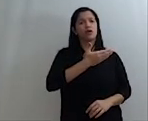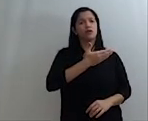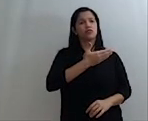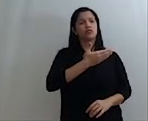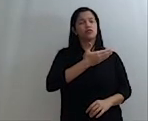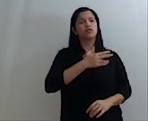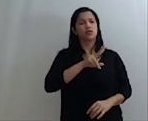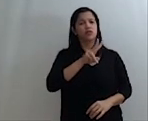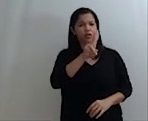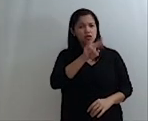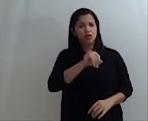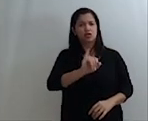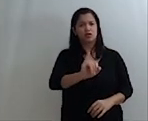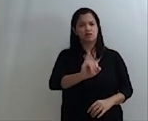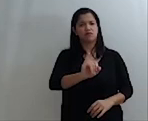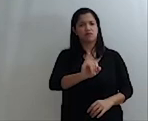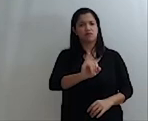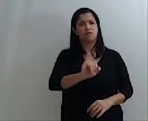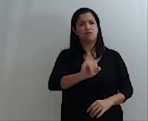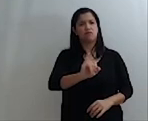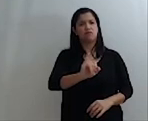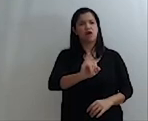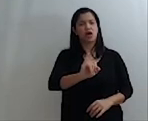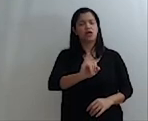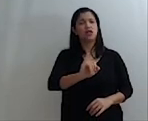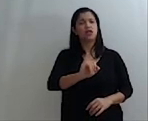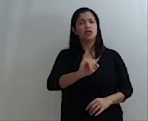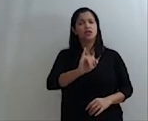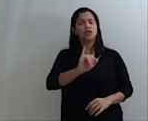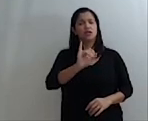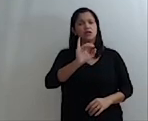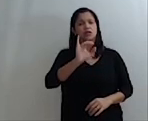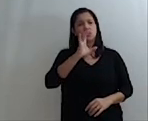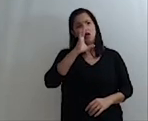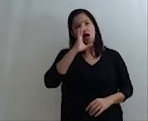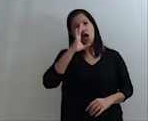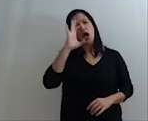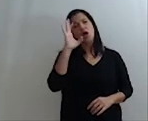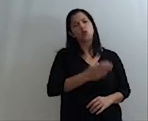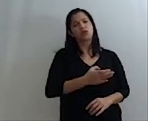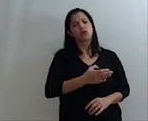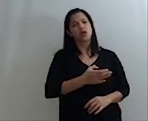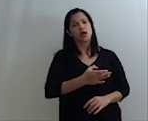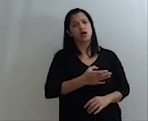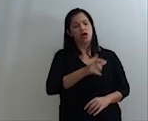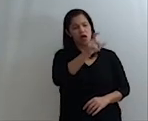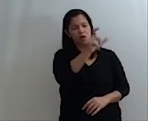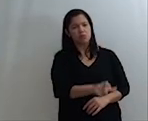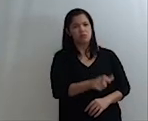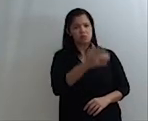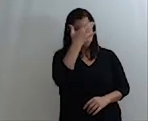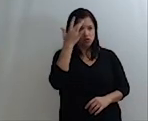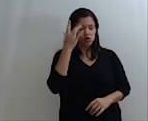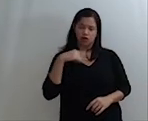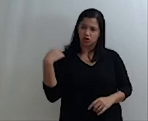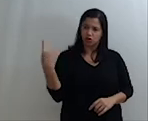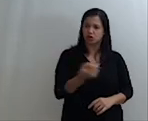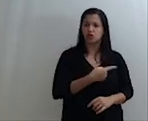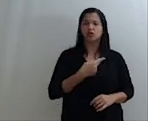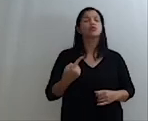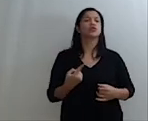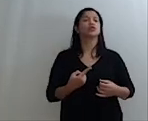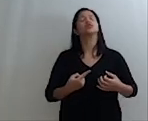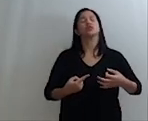eh ensejar uma eventual condenação e nós do Poder Judiciário acredito que devemos mudar também a nossa